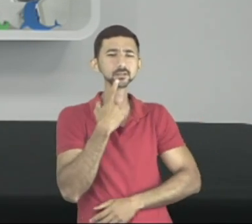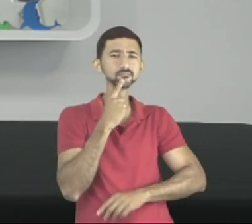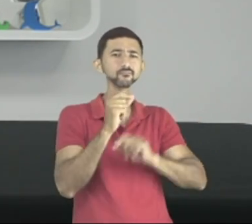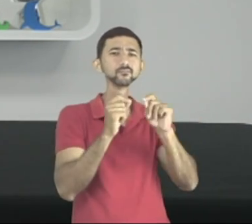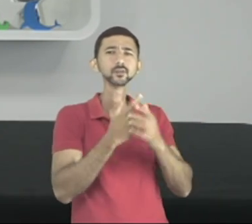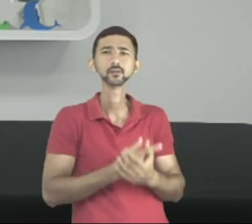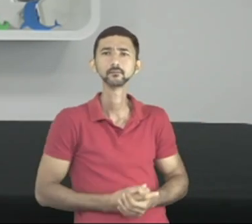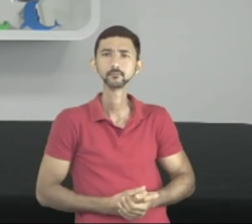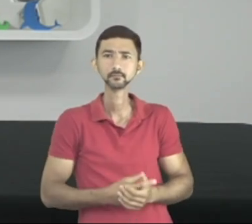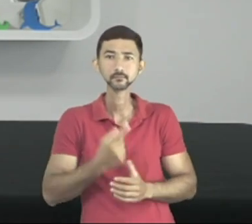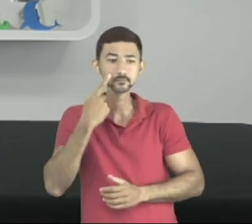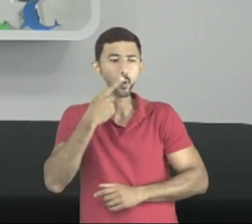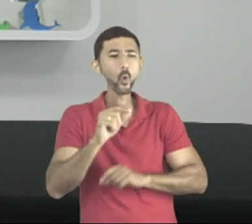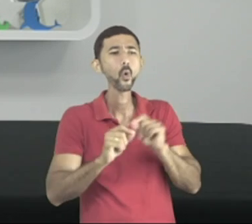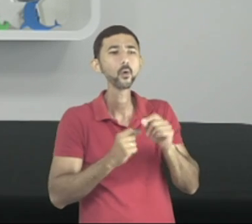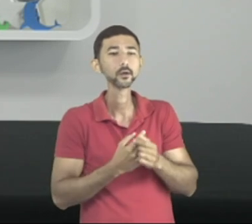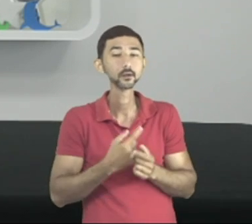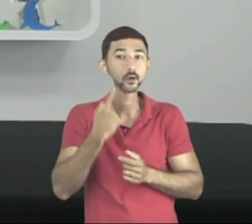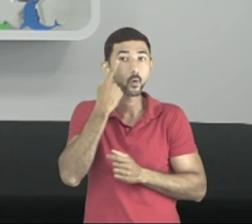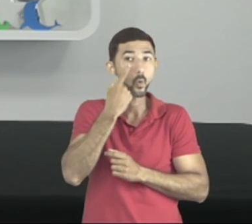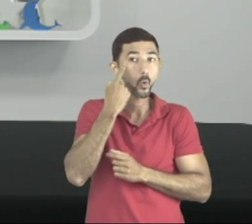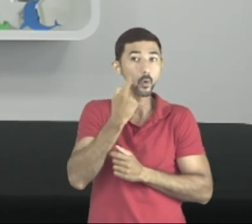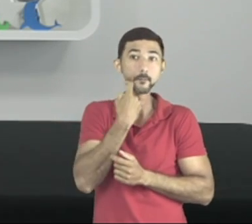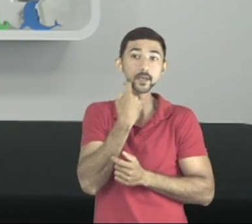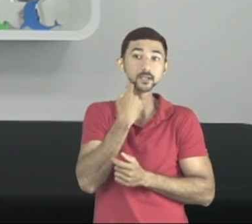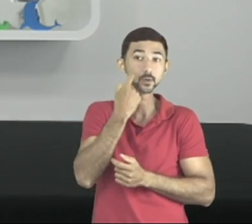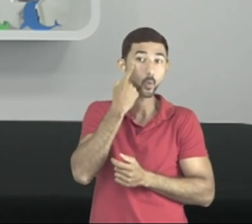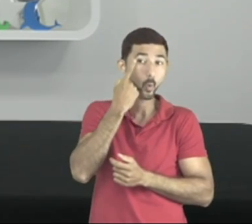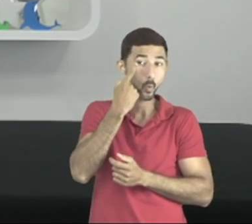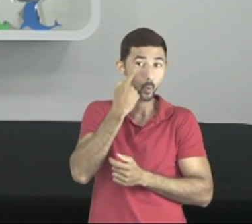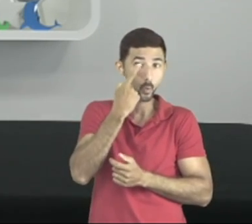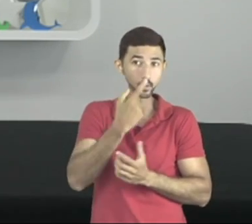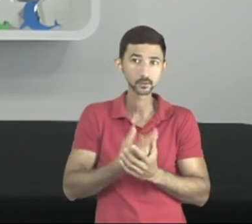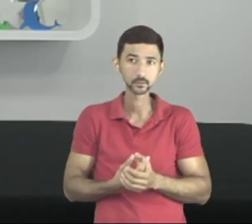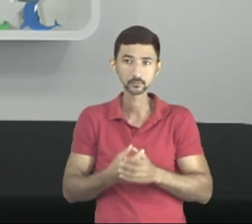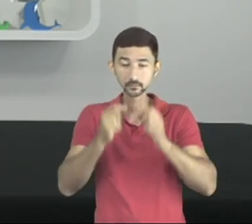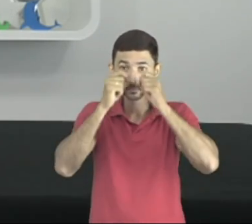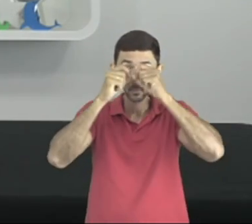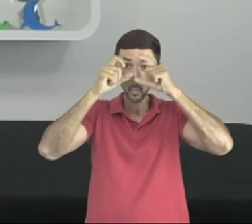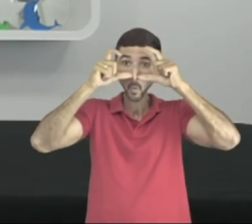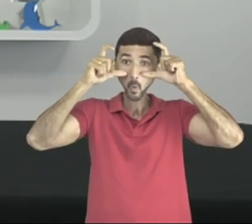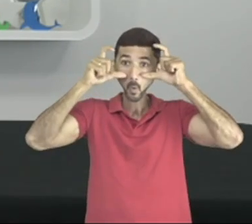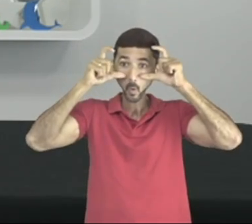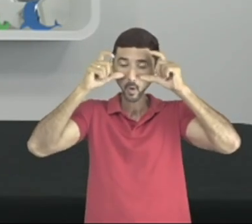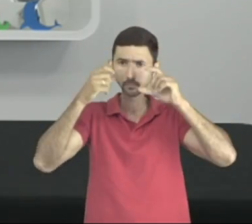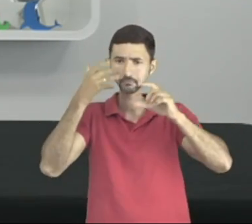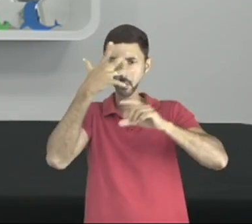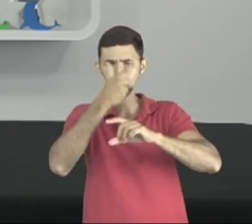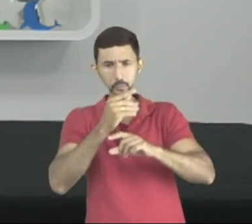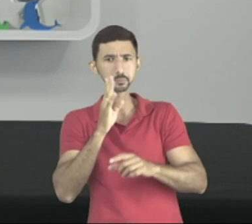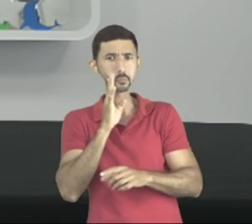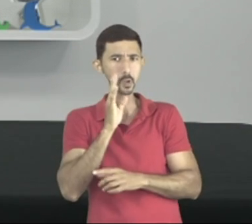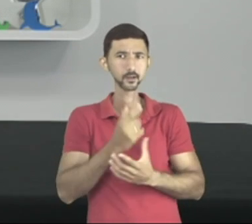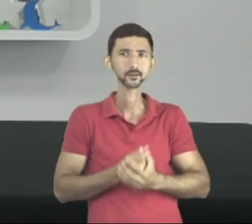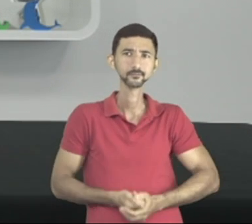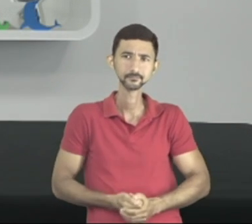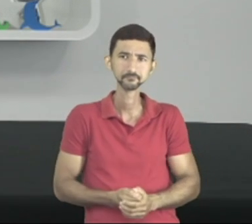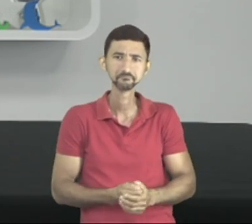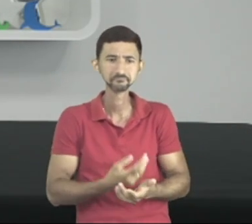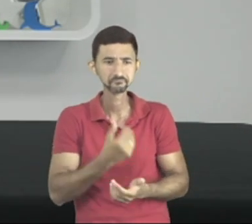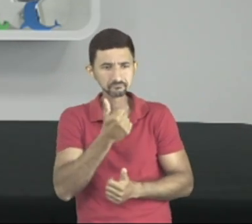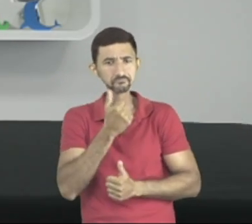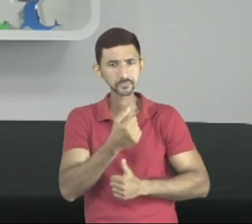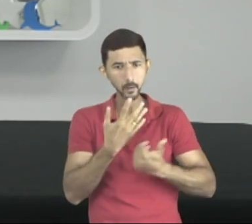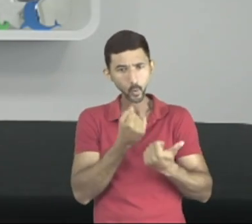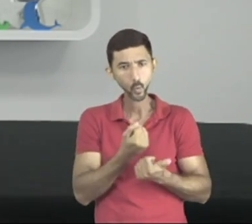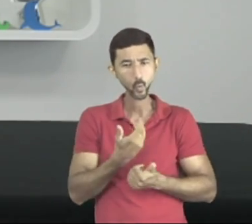diz? Olha os olhos de peixe. Se tiver olhos arregalados, bonitinho, o peixe tá bom,